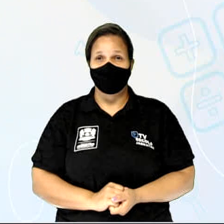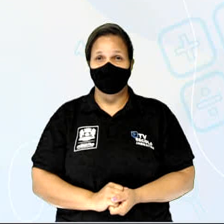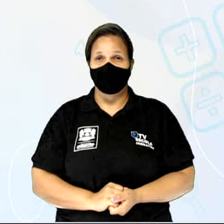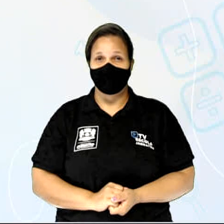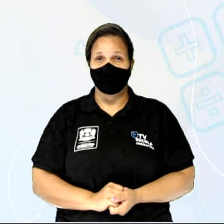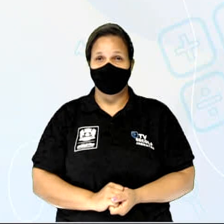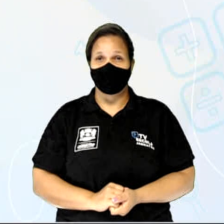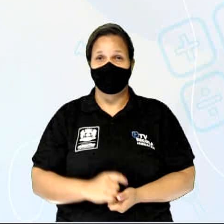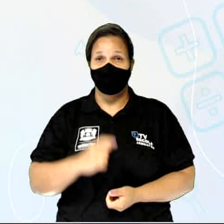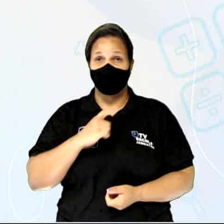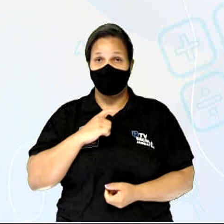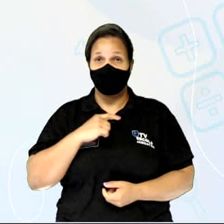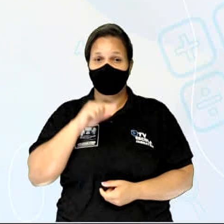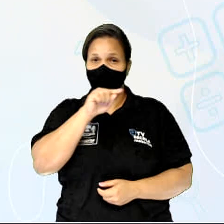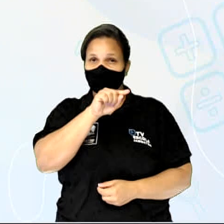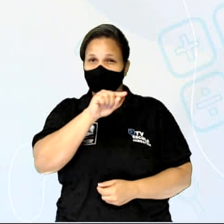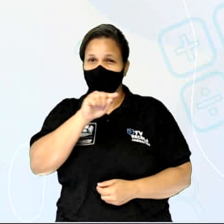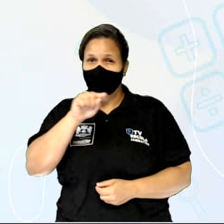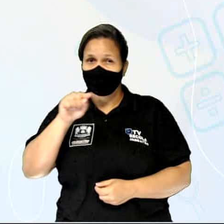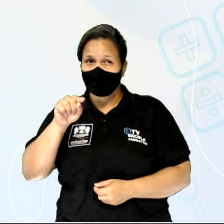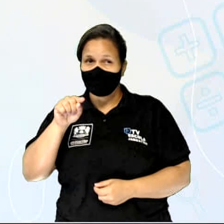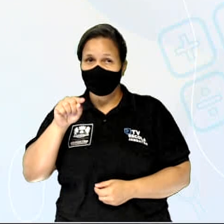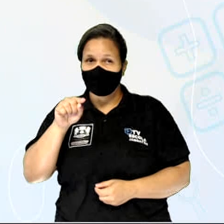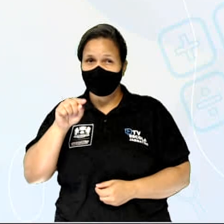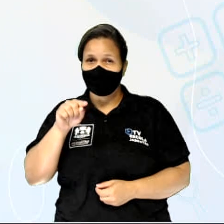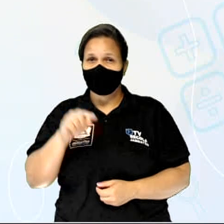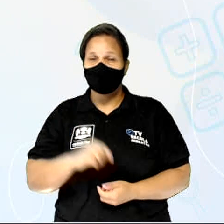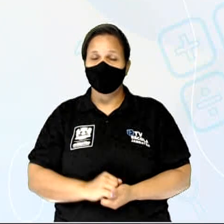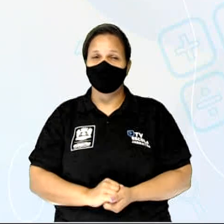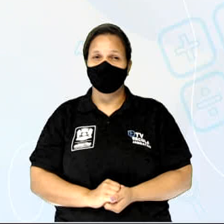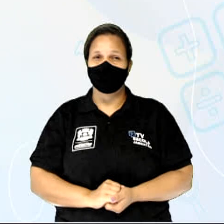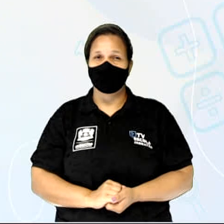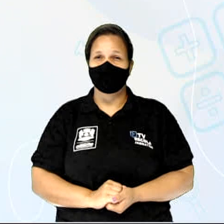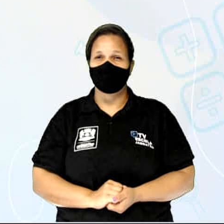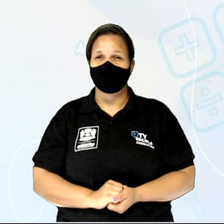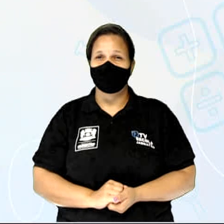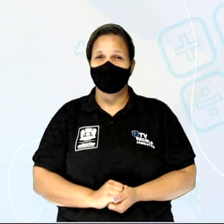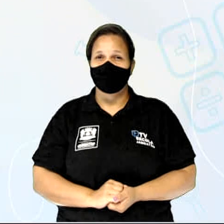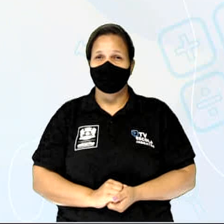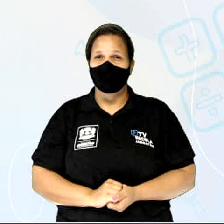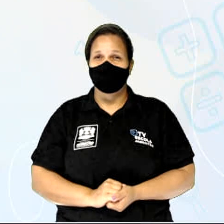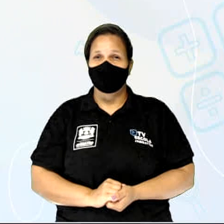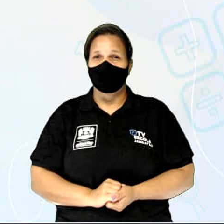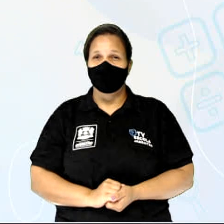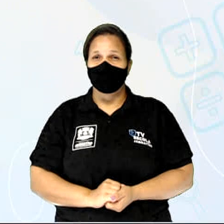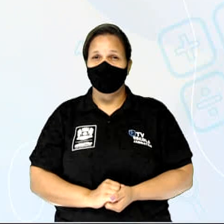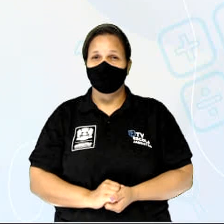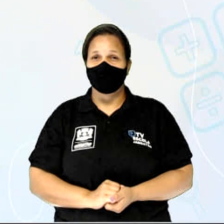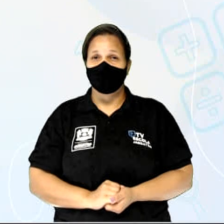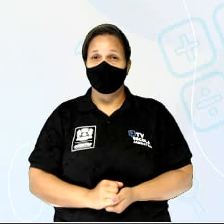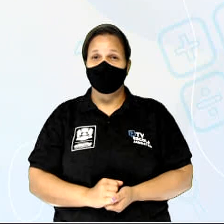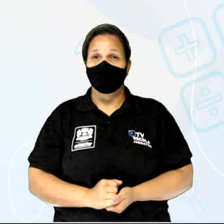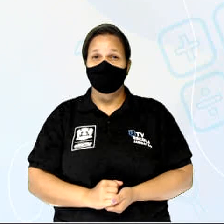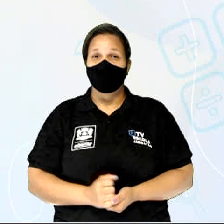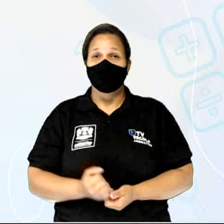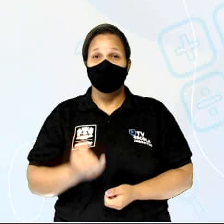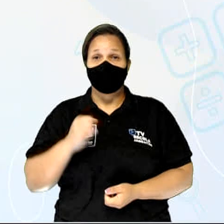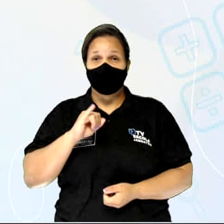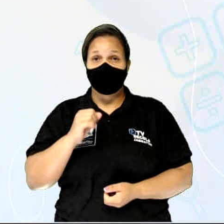para ser preenchido, by bus. Ou seja, se o carro não